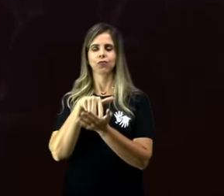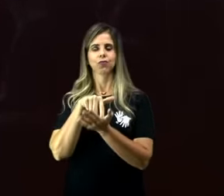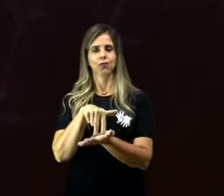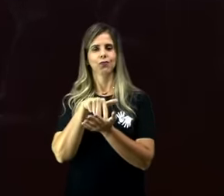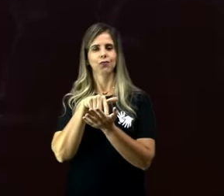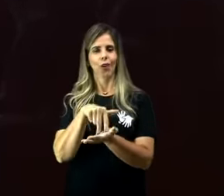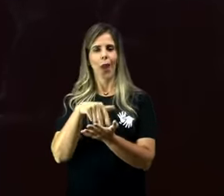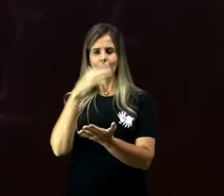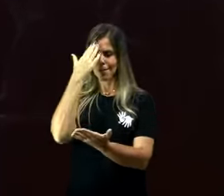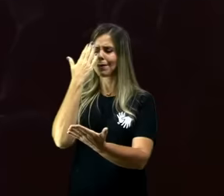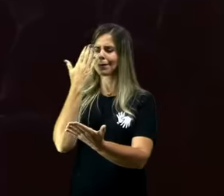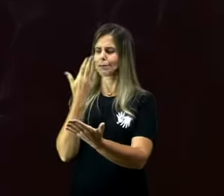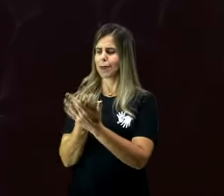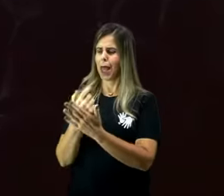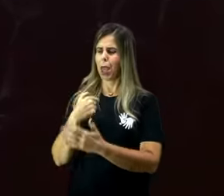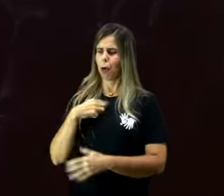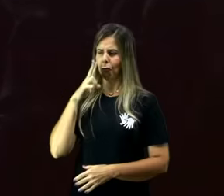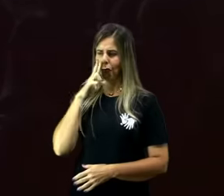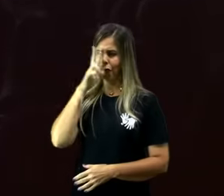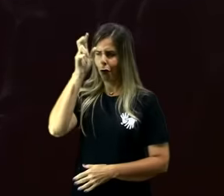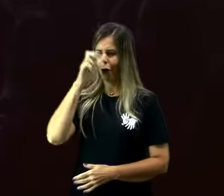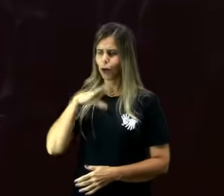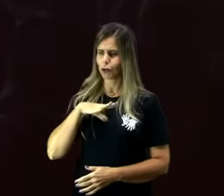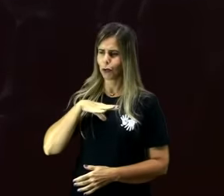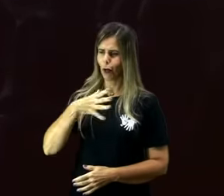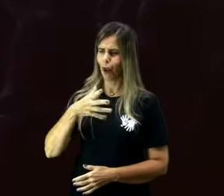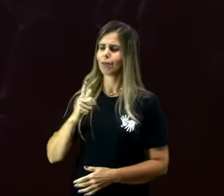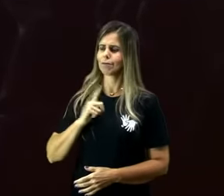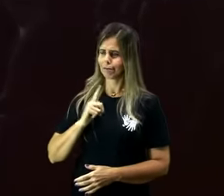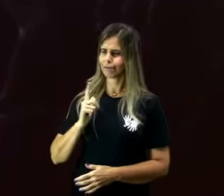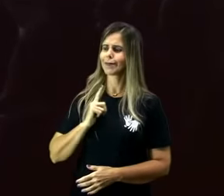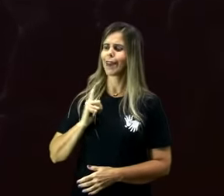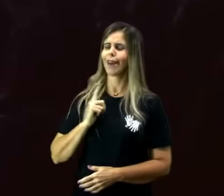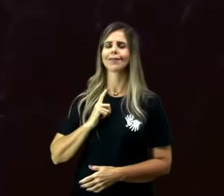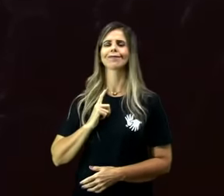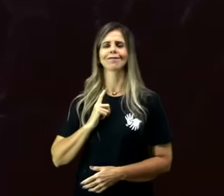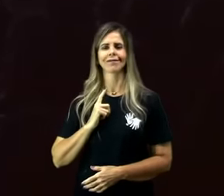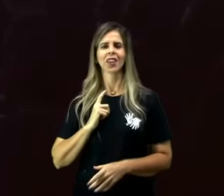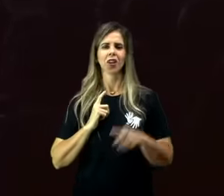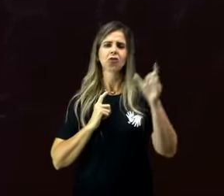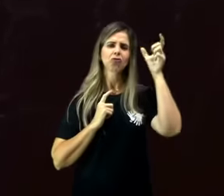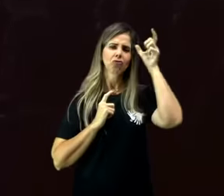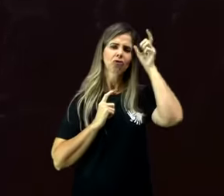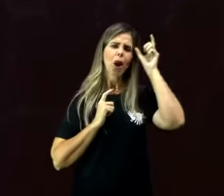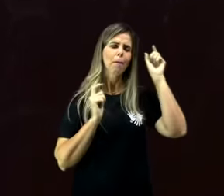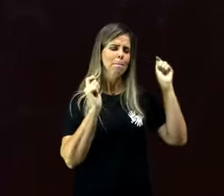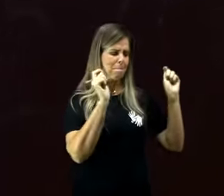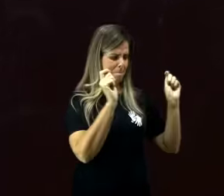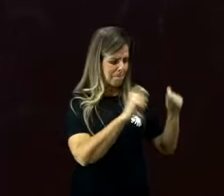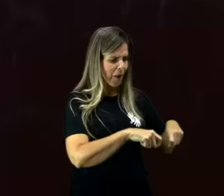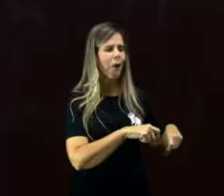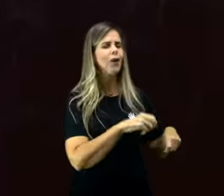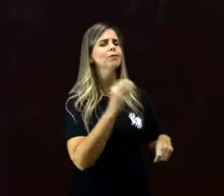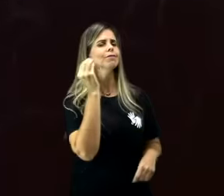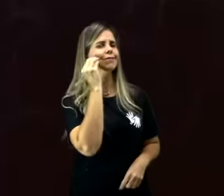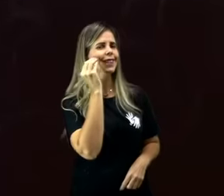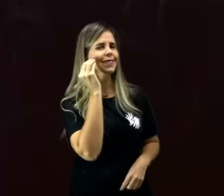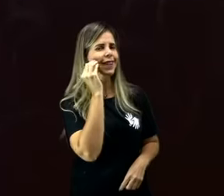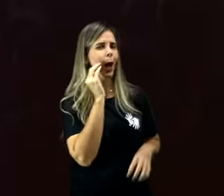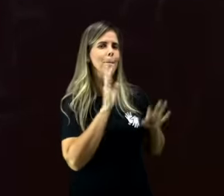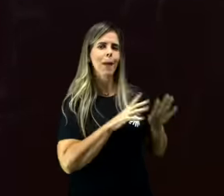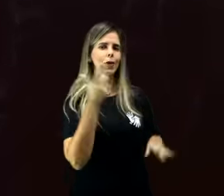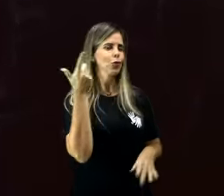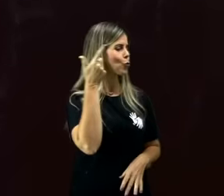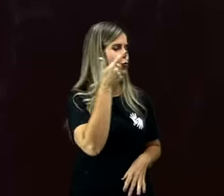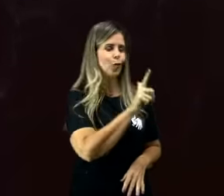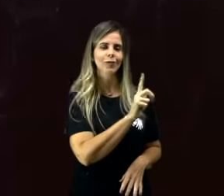eu estou cada vez mais perto. Não tem artimanha, não tem estratégia, não tem falácia, não tem conversinha. Nada